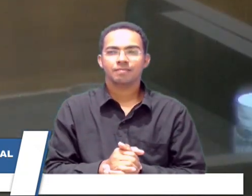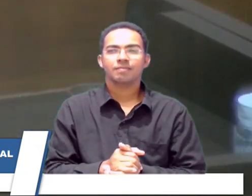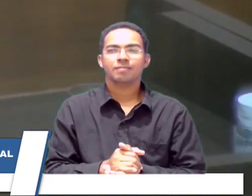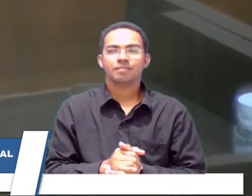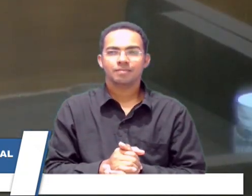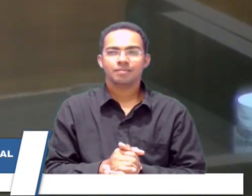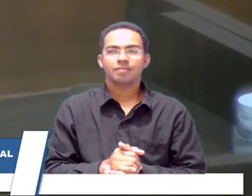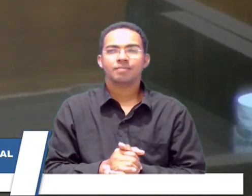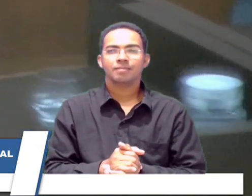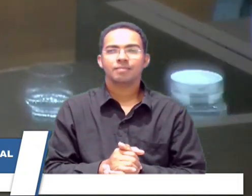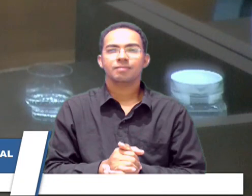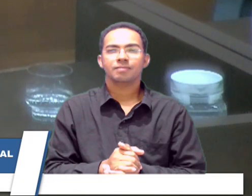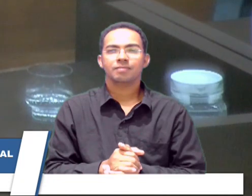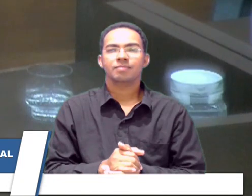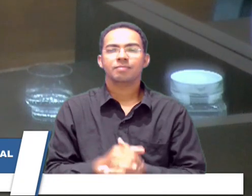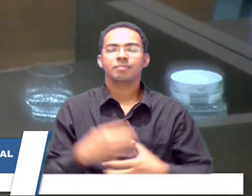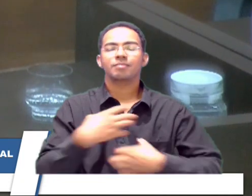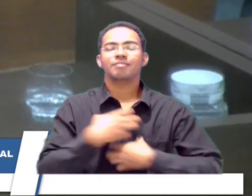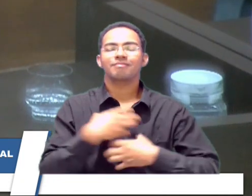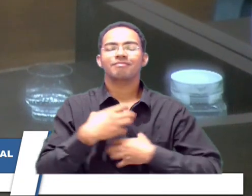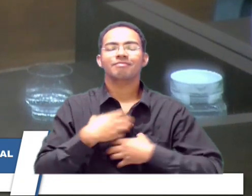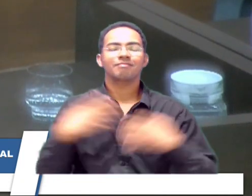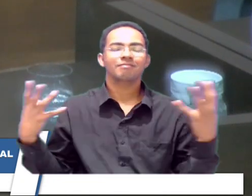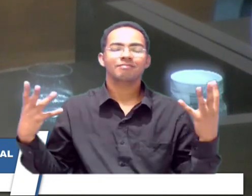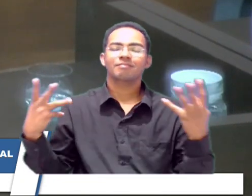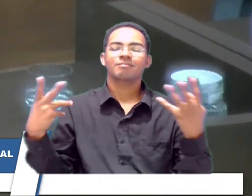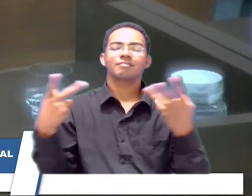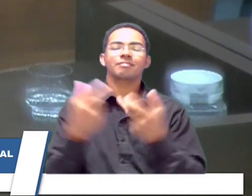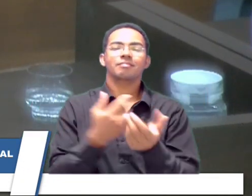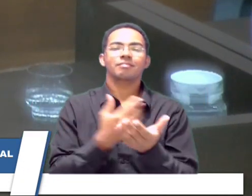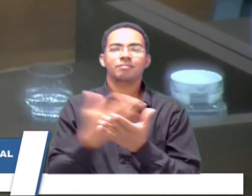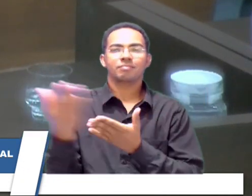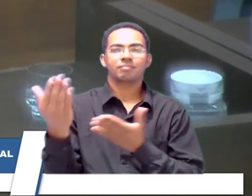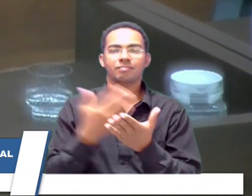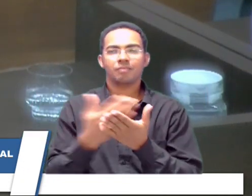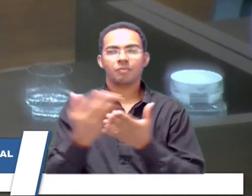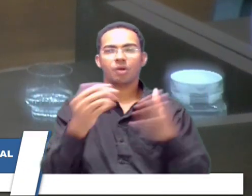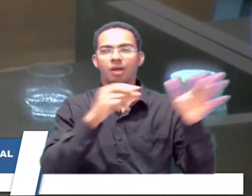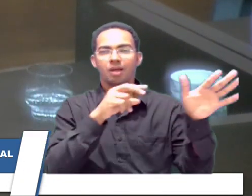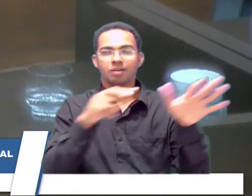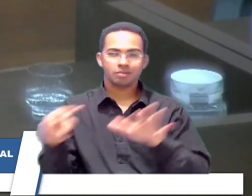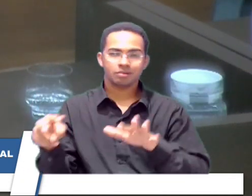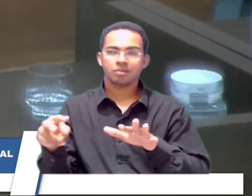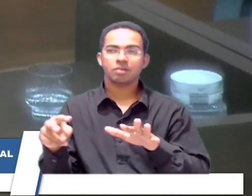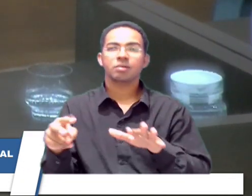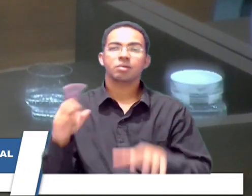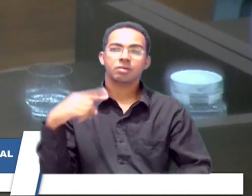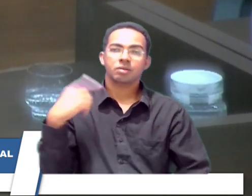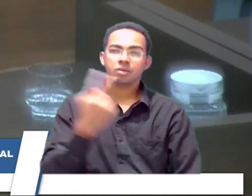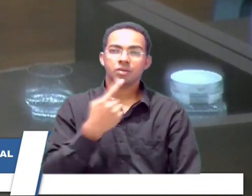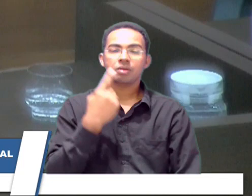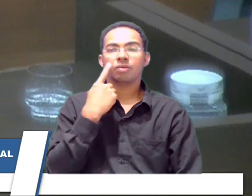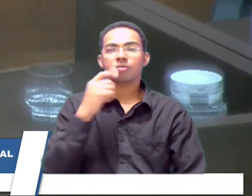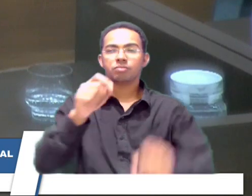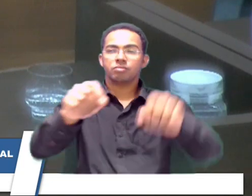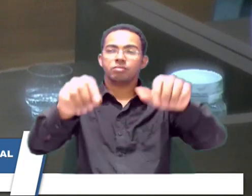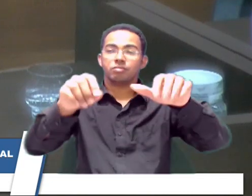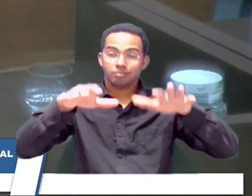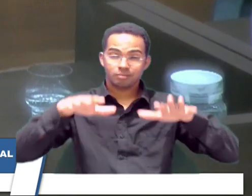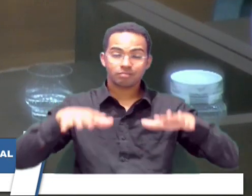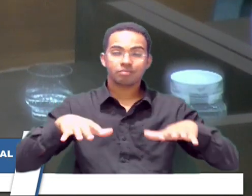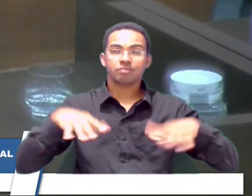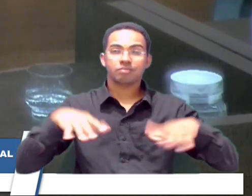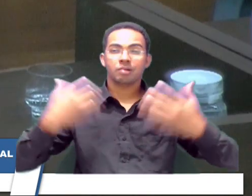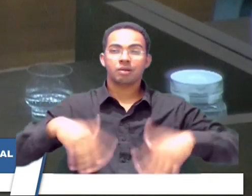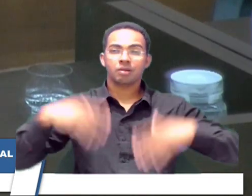Que forma maravilhosa da gente começar essa semana e da gente ver o plenário dessa Câmara de